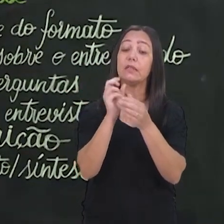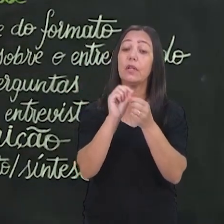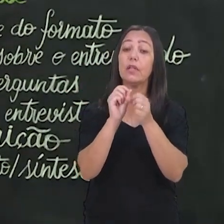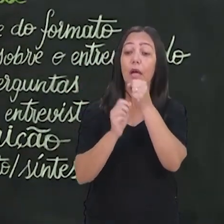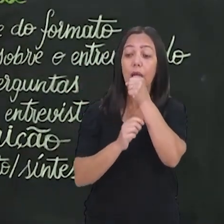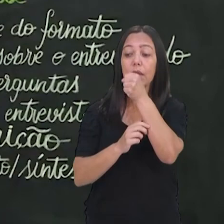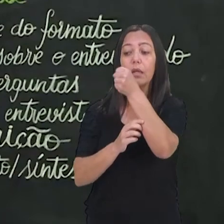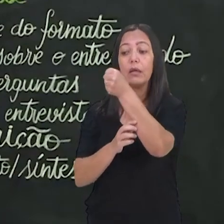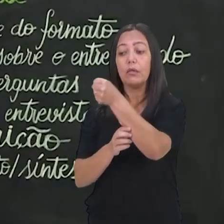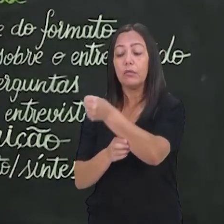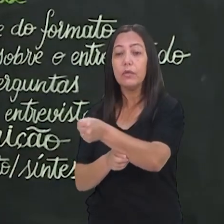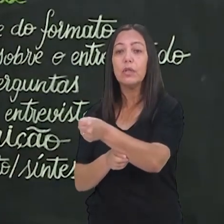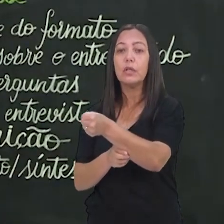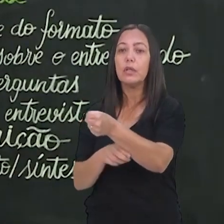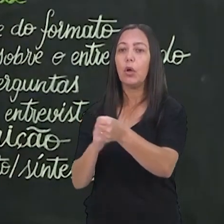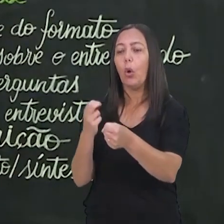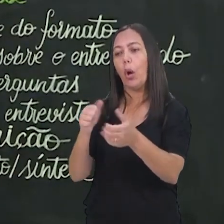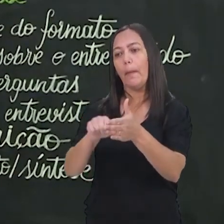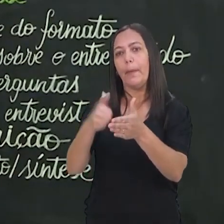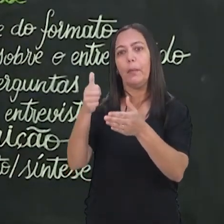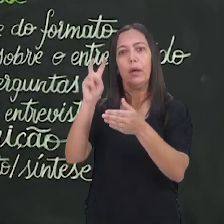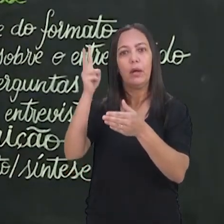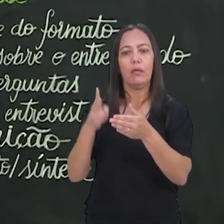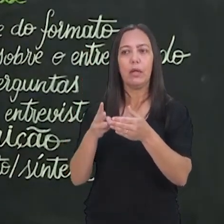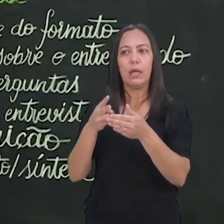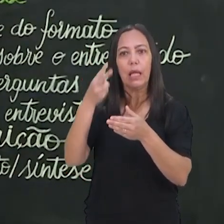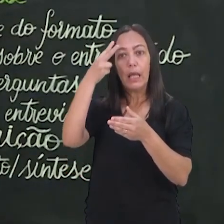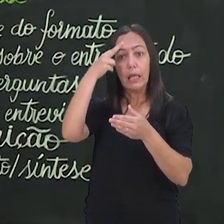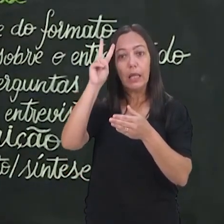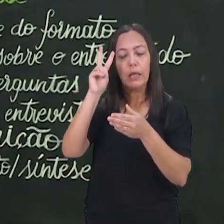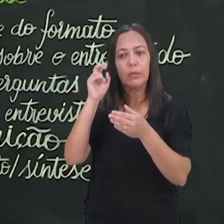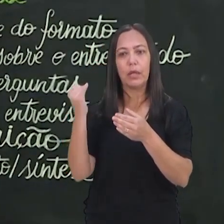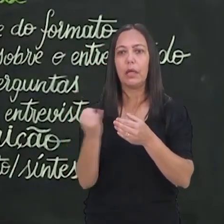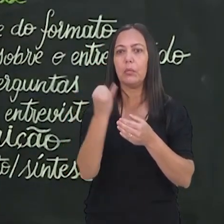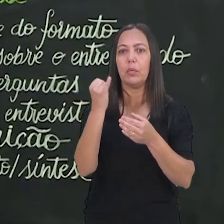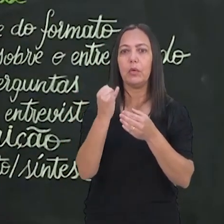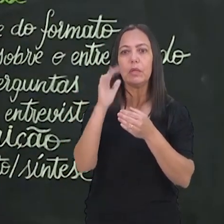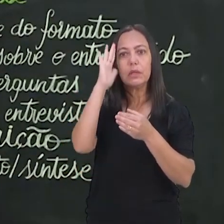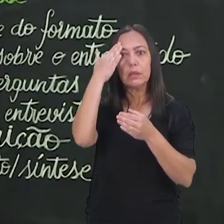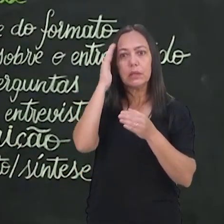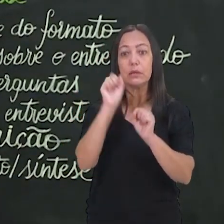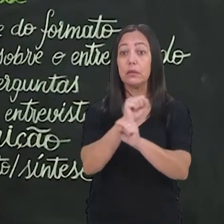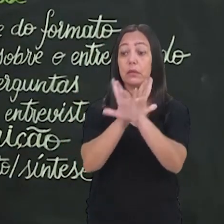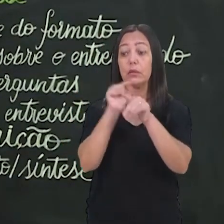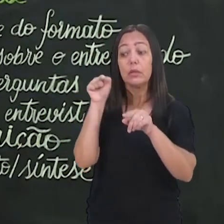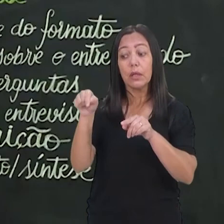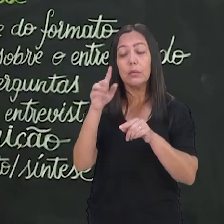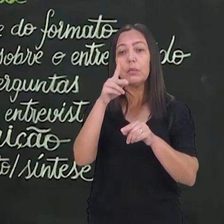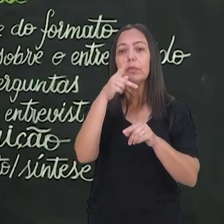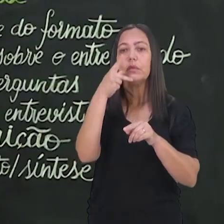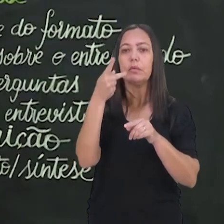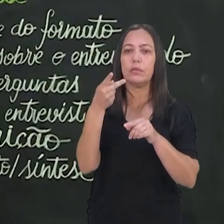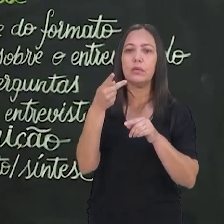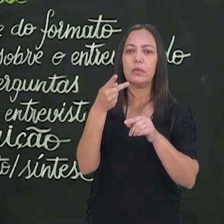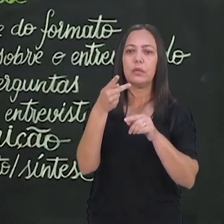uma entrevista ou se você for realizar pela primeira vez, lembre-se sempre, ouvir é tão importante quanto falar. E quem fala mais é o